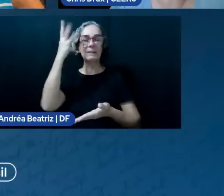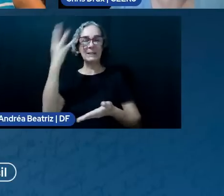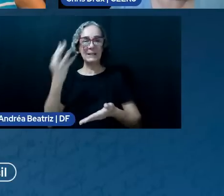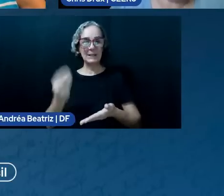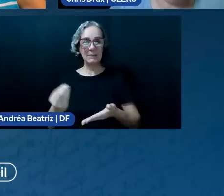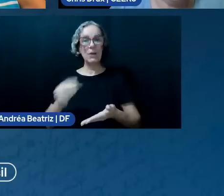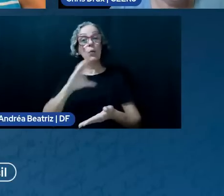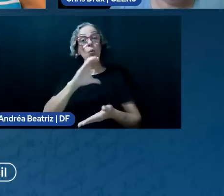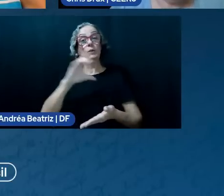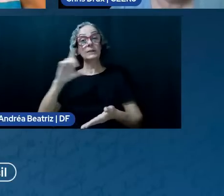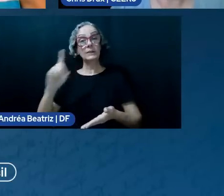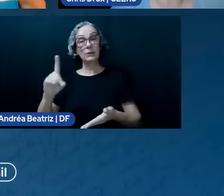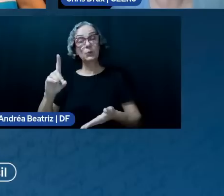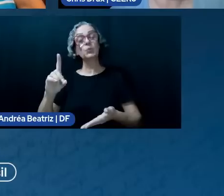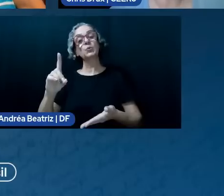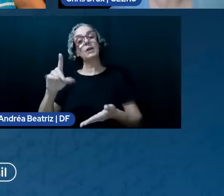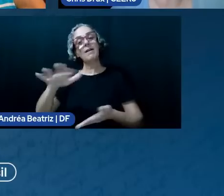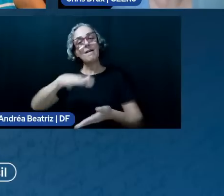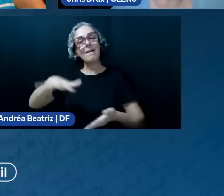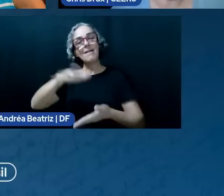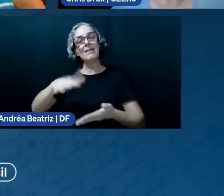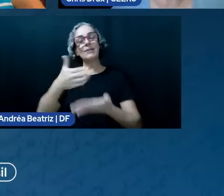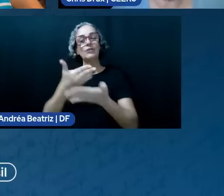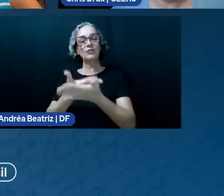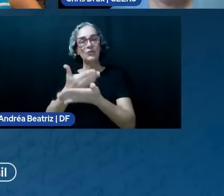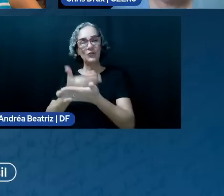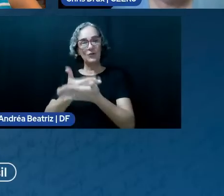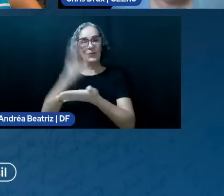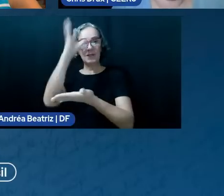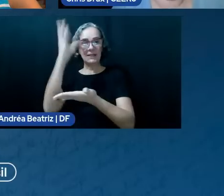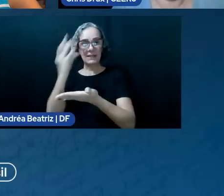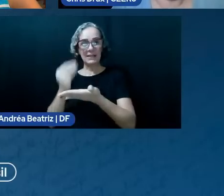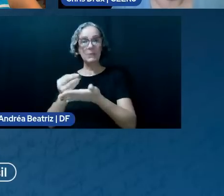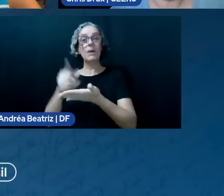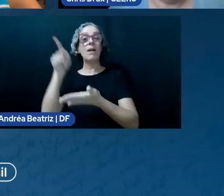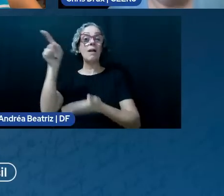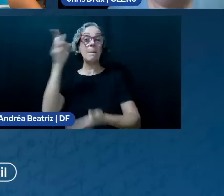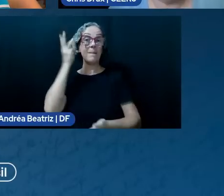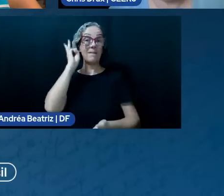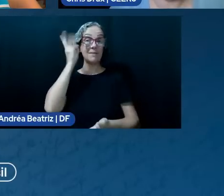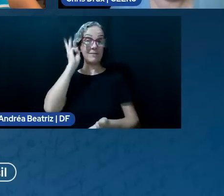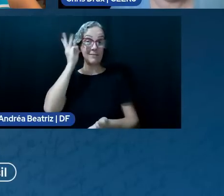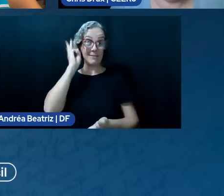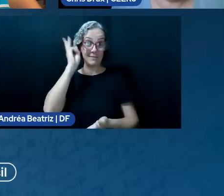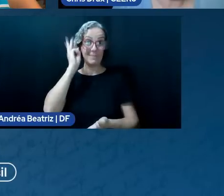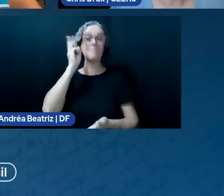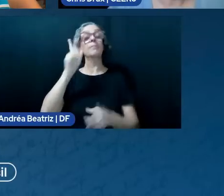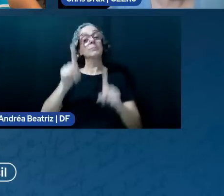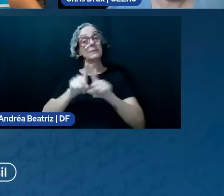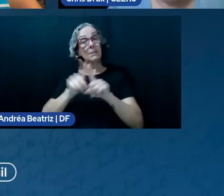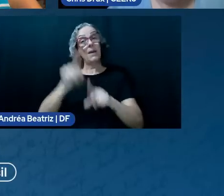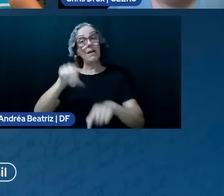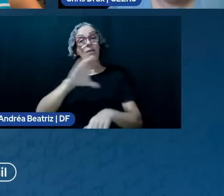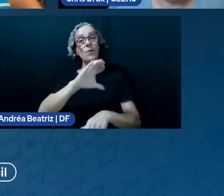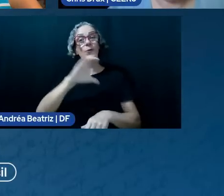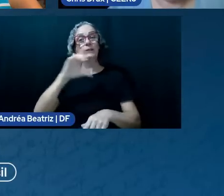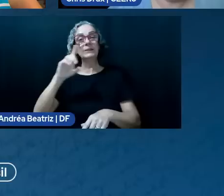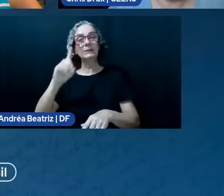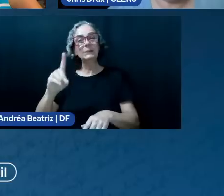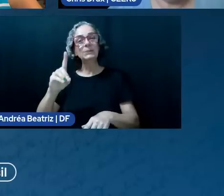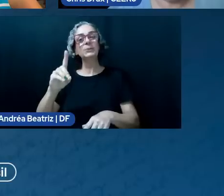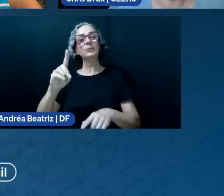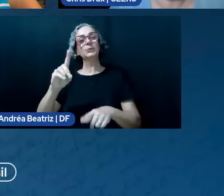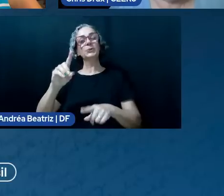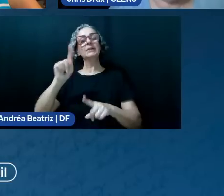área de estudo do Espiritismo da Federação Espírita do Maranhão. É também coordenadora e